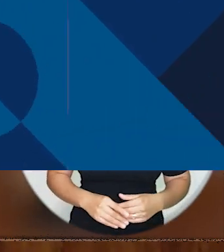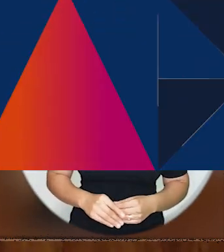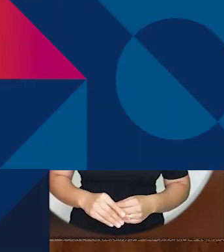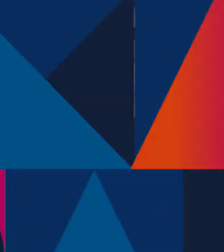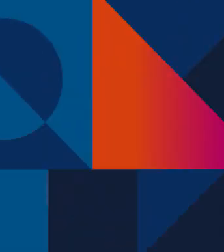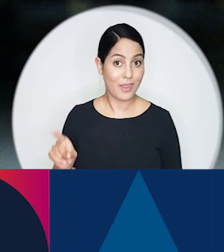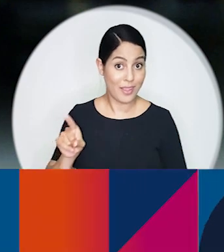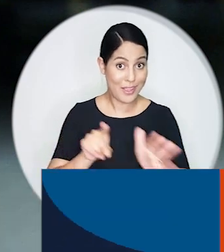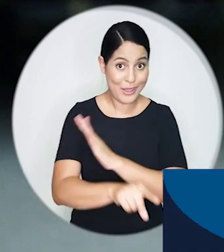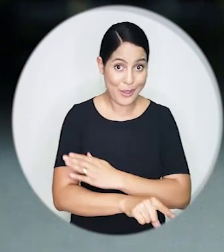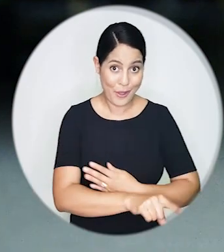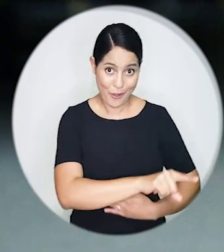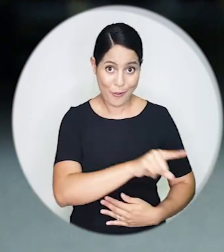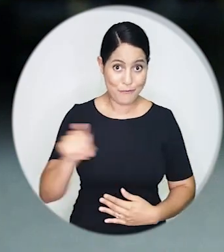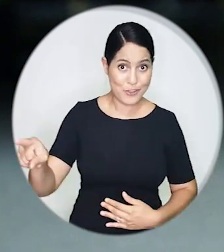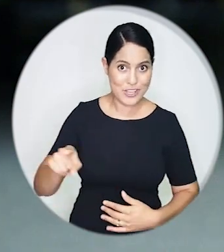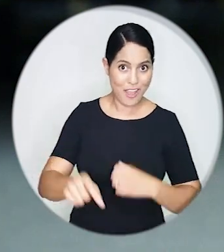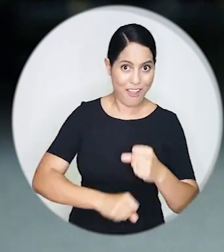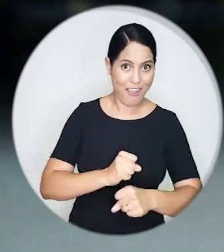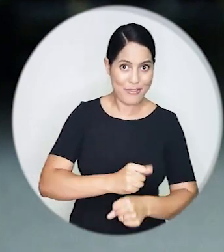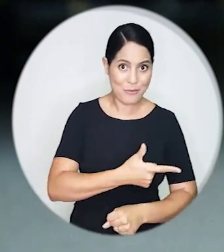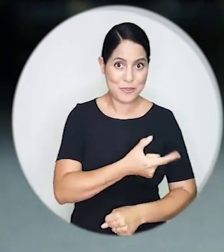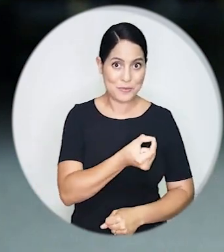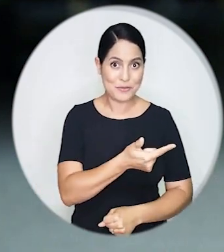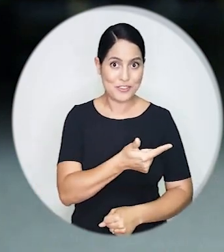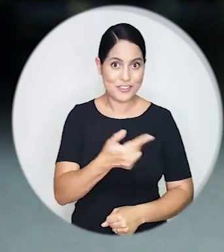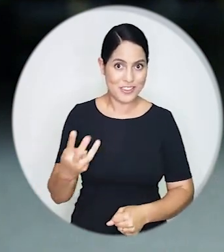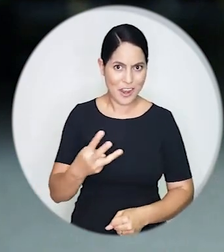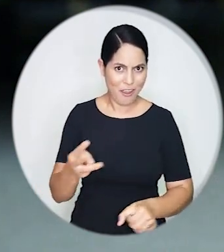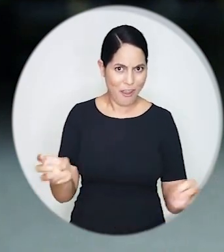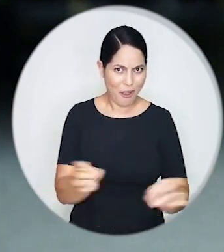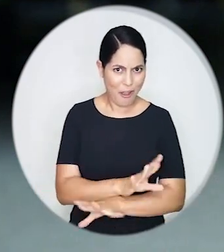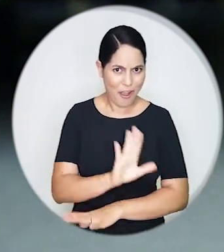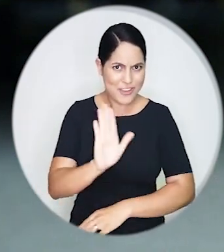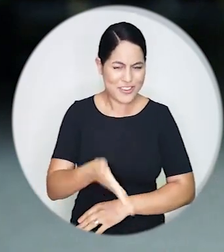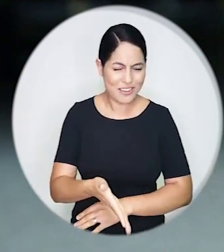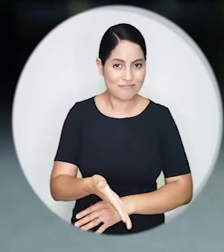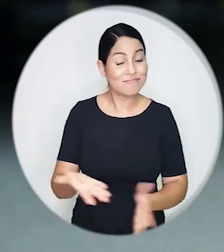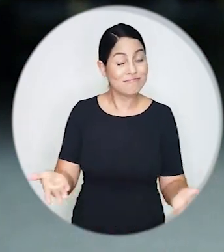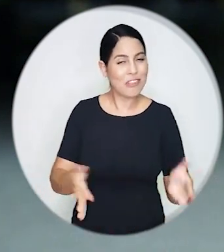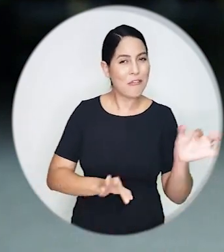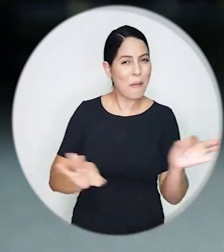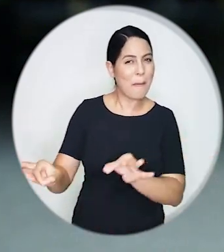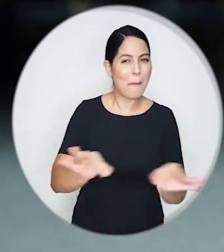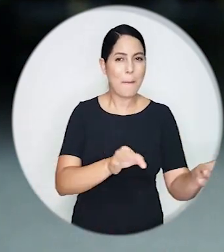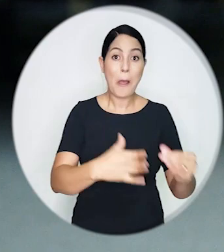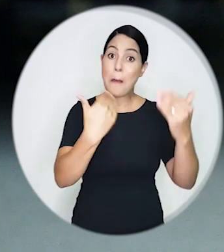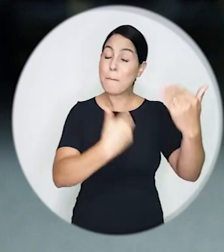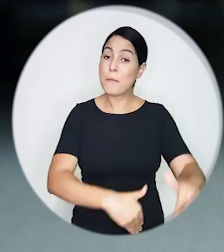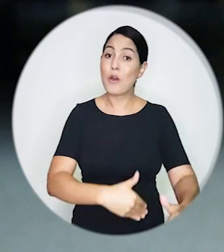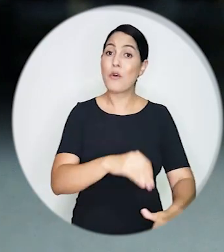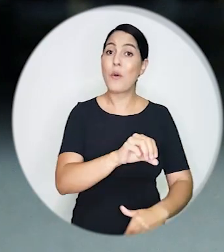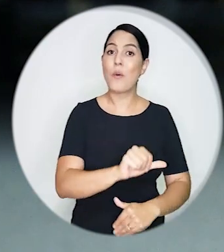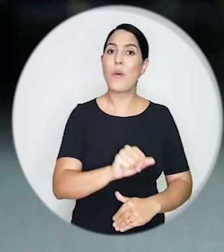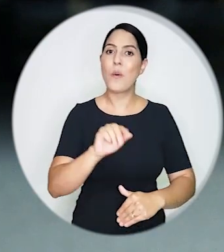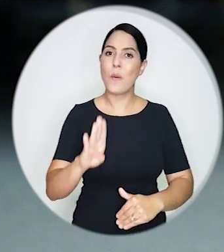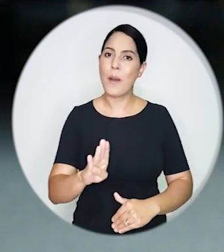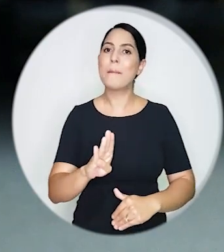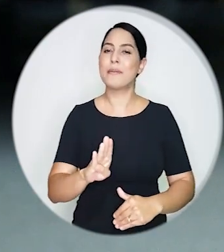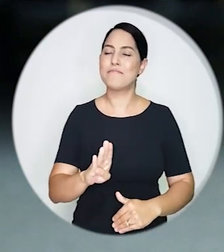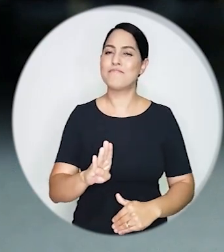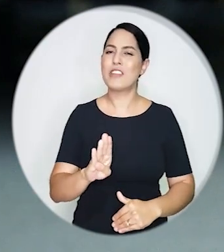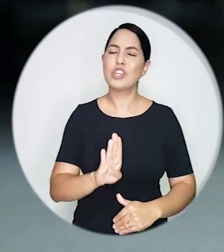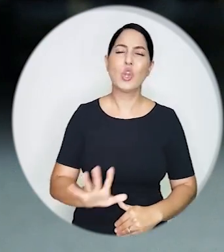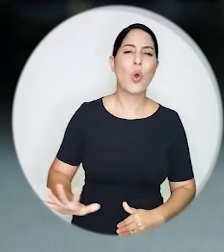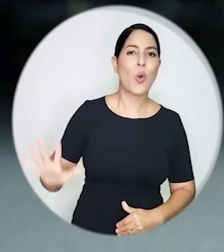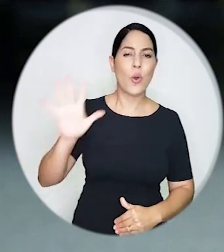civilizado. Aí vai uma pergunta, você está pronto para 2023? É hora de se organizar e se preparar, inclusive, para o Exame